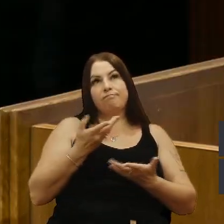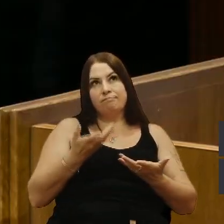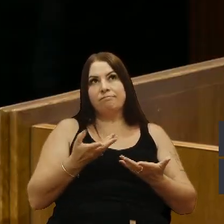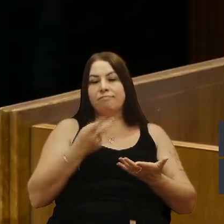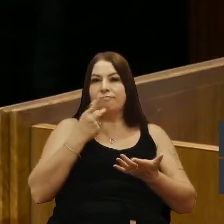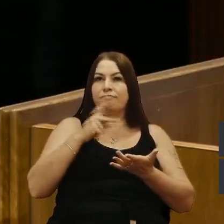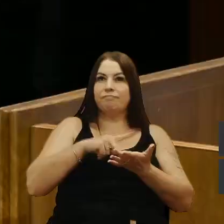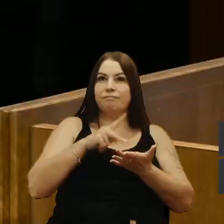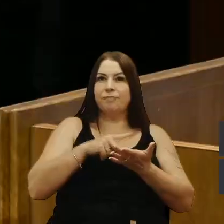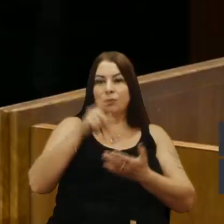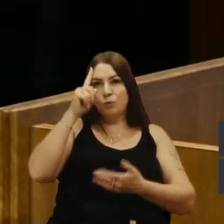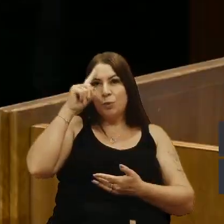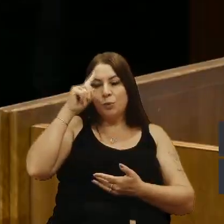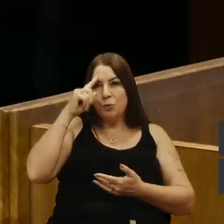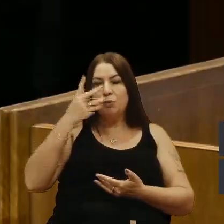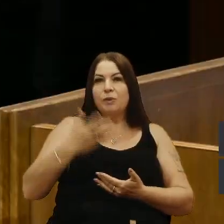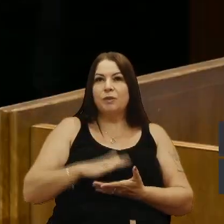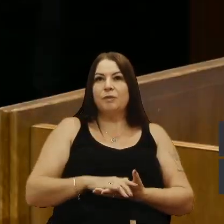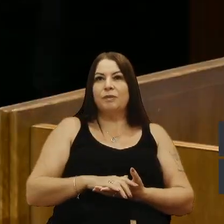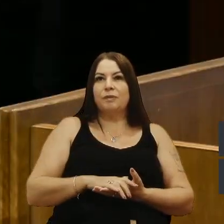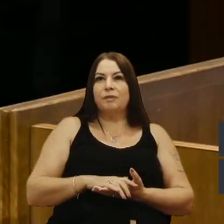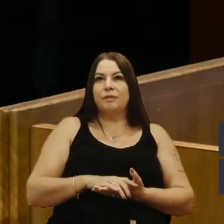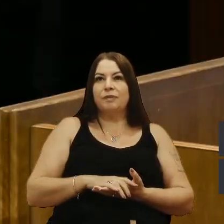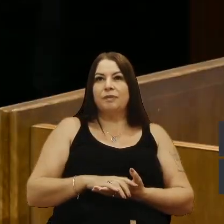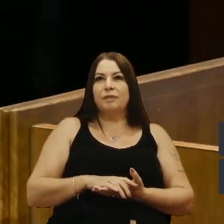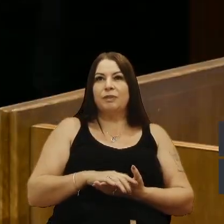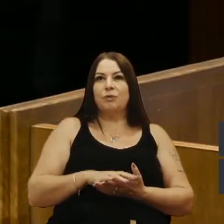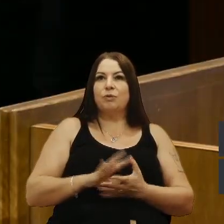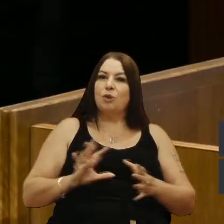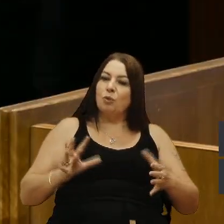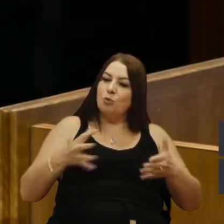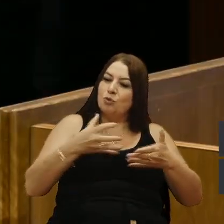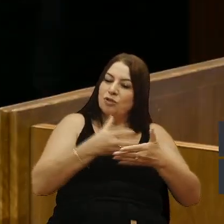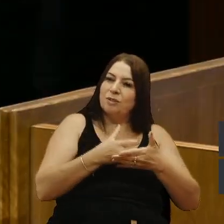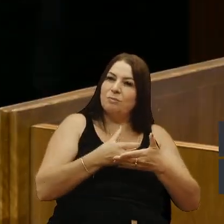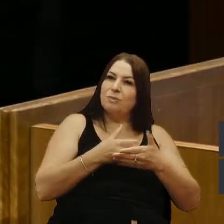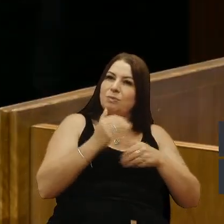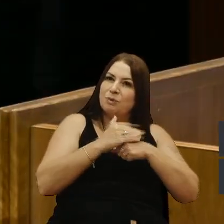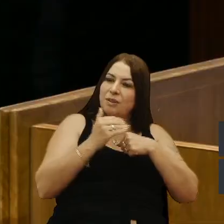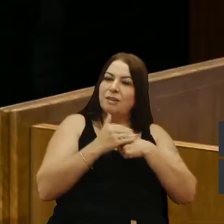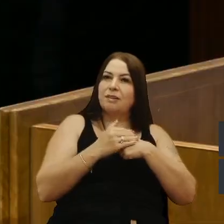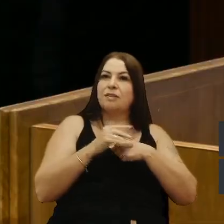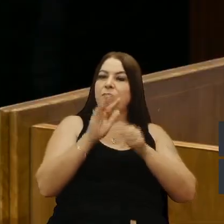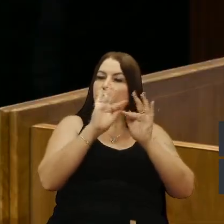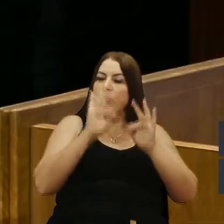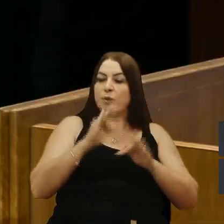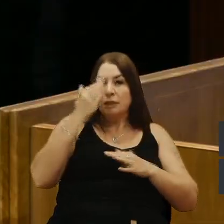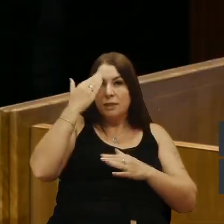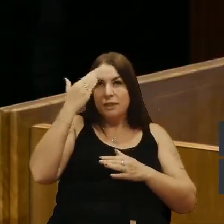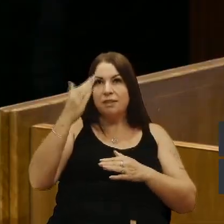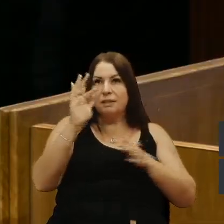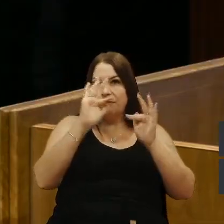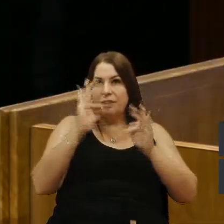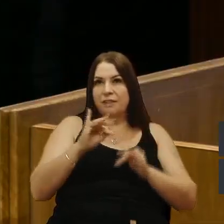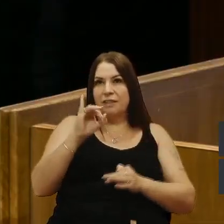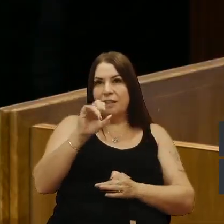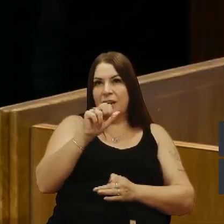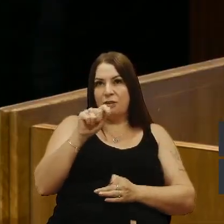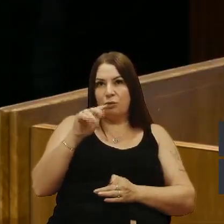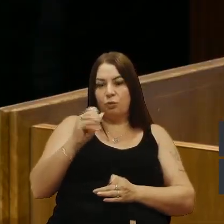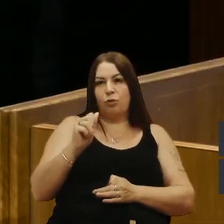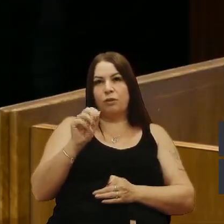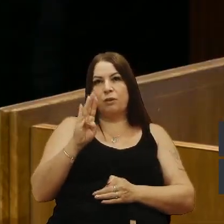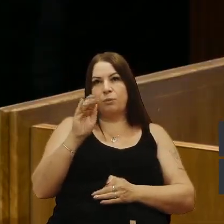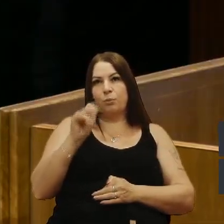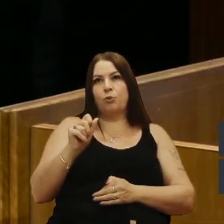literalmente, o nosso dia a dia, onde nos aconchegamos. Então, fico muito feliz e agradeço. Felicidades, Isadora e Bruno, que Deus